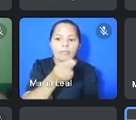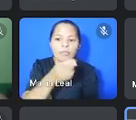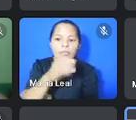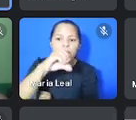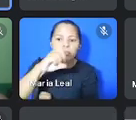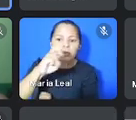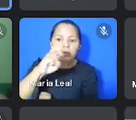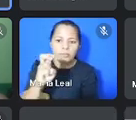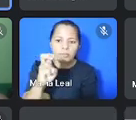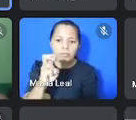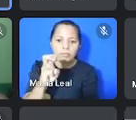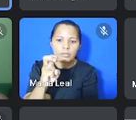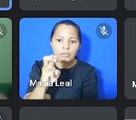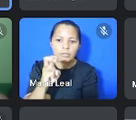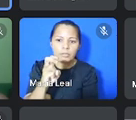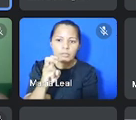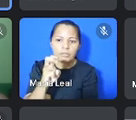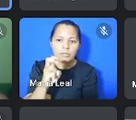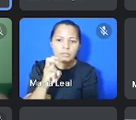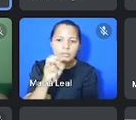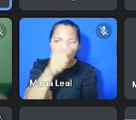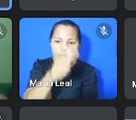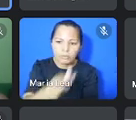sendo calculado,